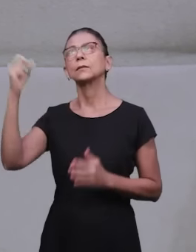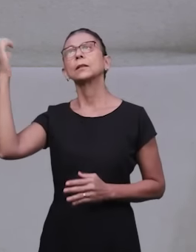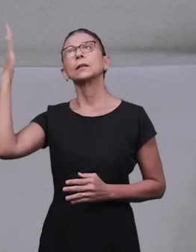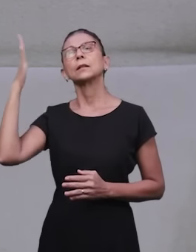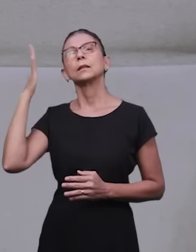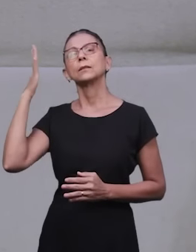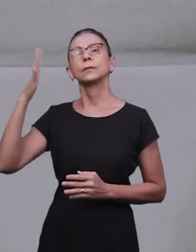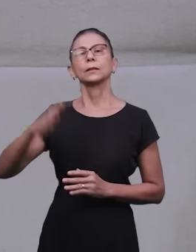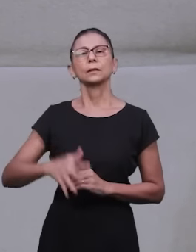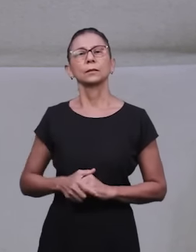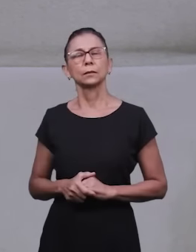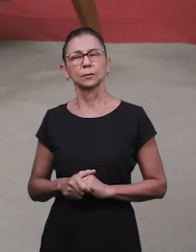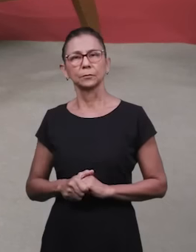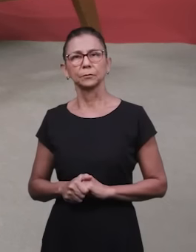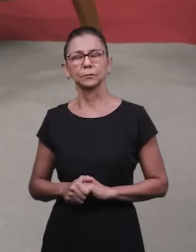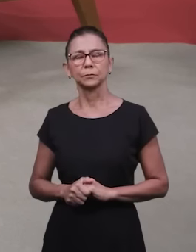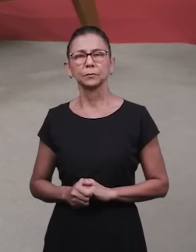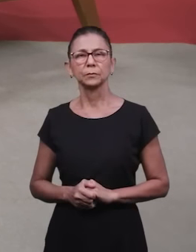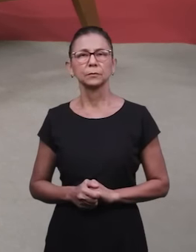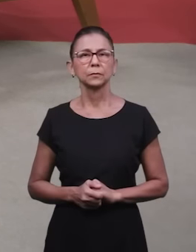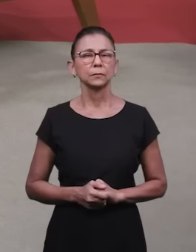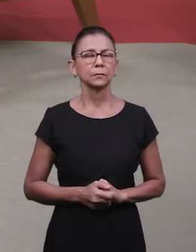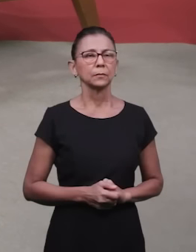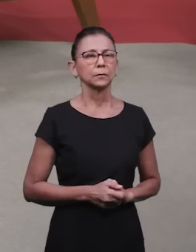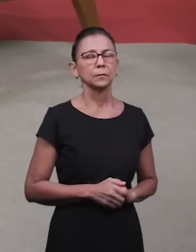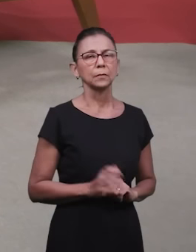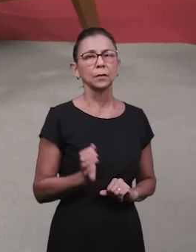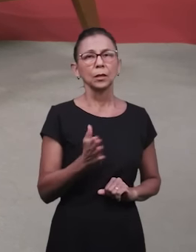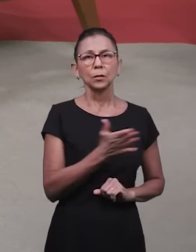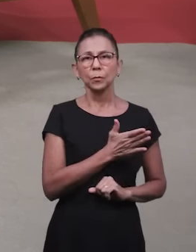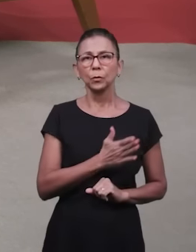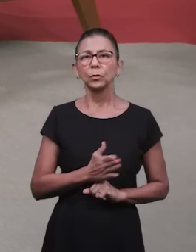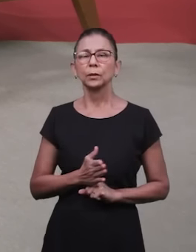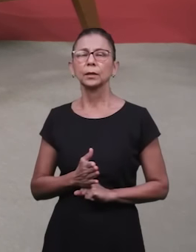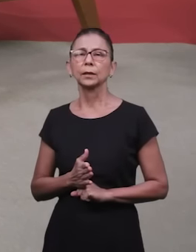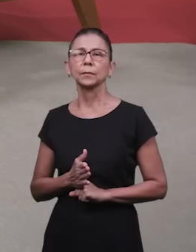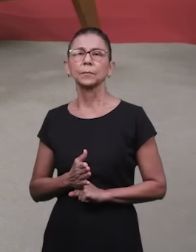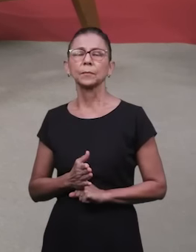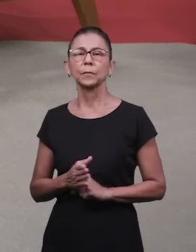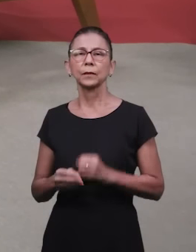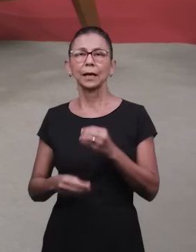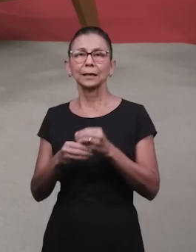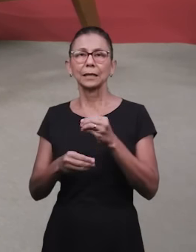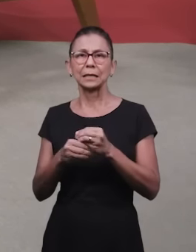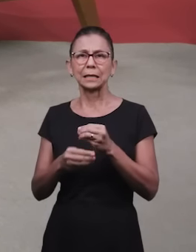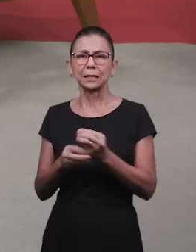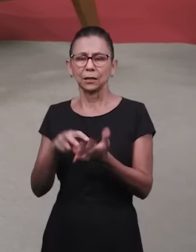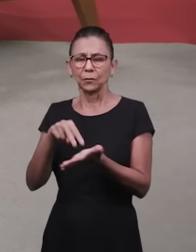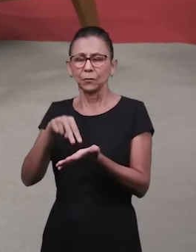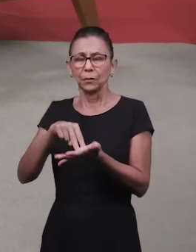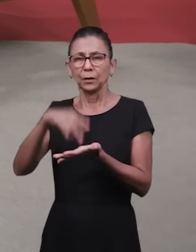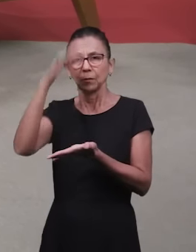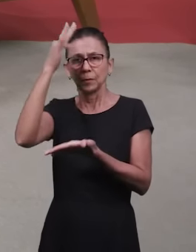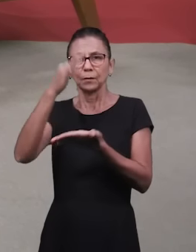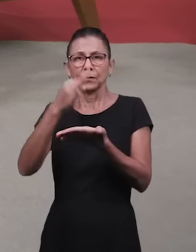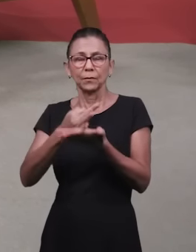ele restaura a fé genuína. Porque o que nutre a fé, né, Maria, é o profético. Exatamente. É a palavra. Então, é aquilo que está